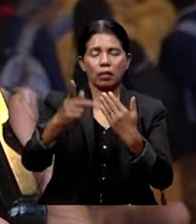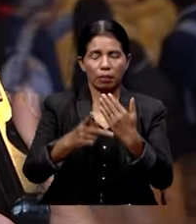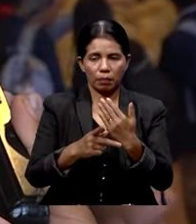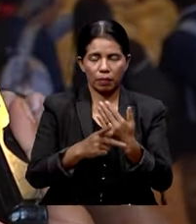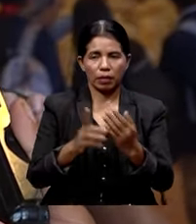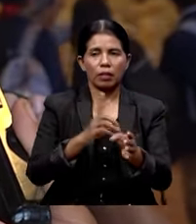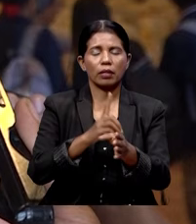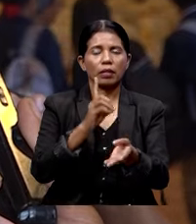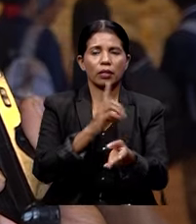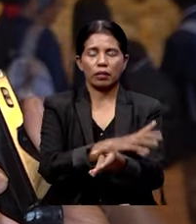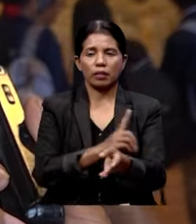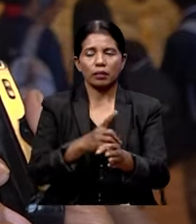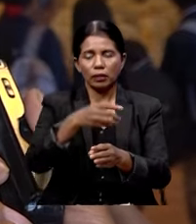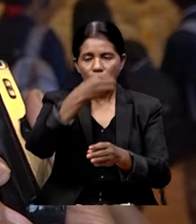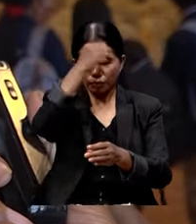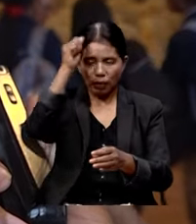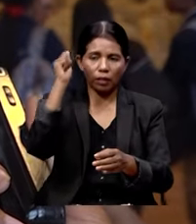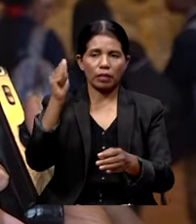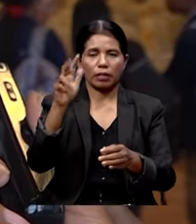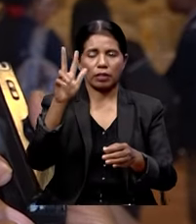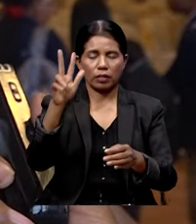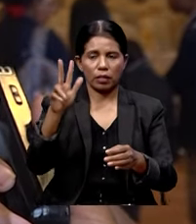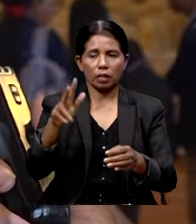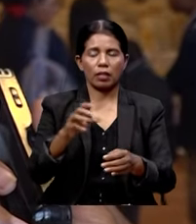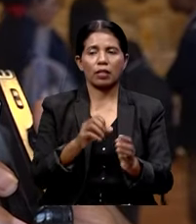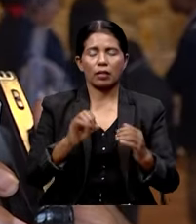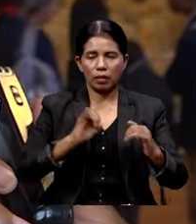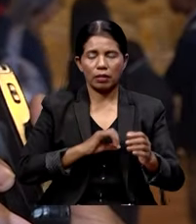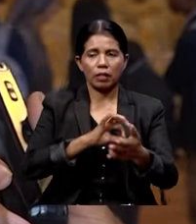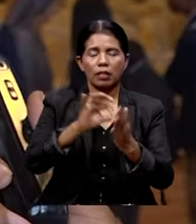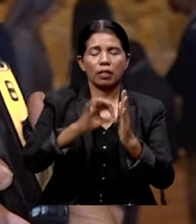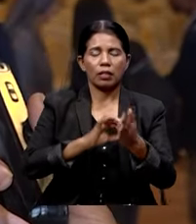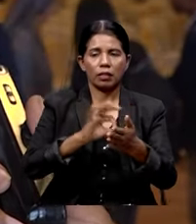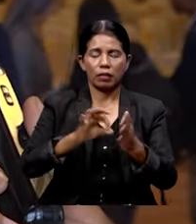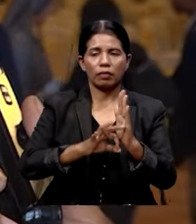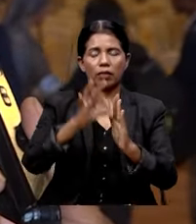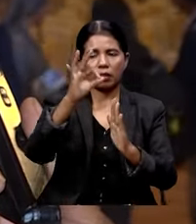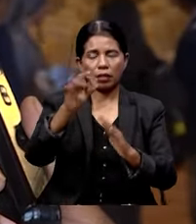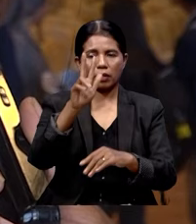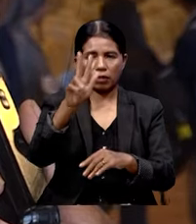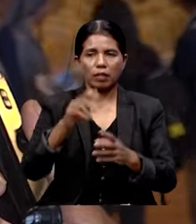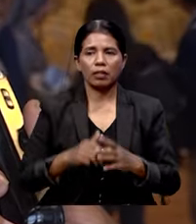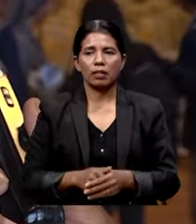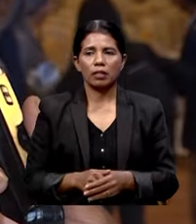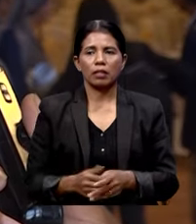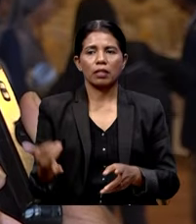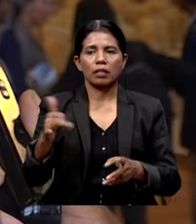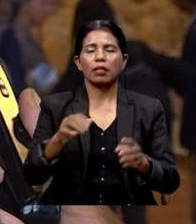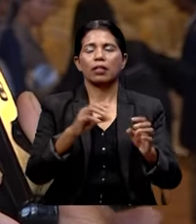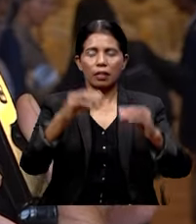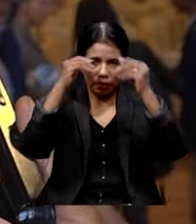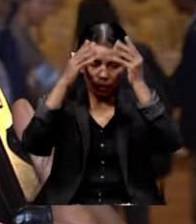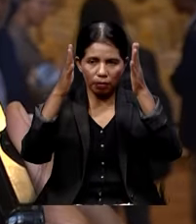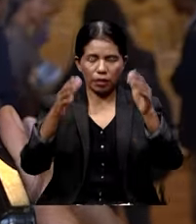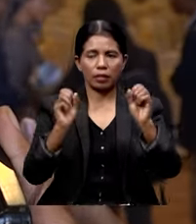em o enter ao bela registra que a faculdade balo logo que era todo irá sair que seria professores na